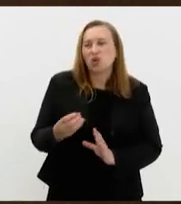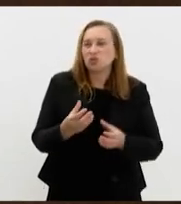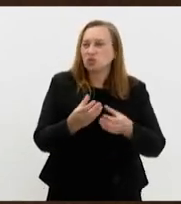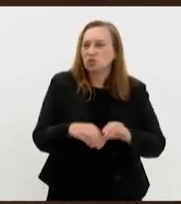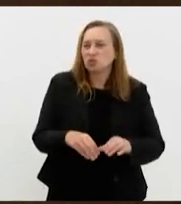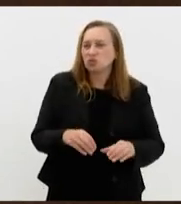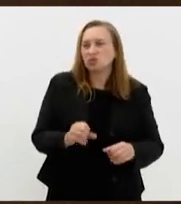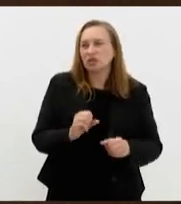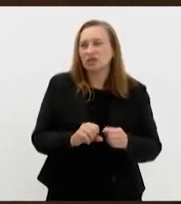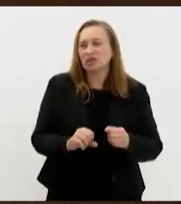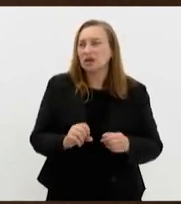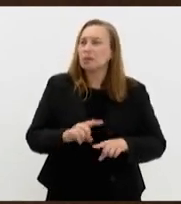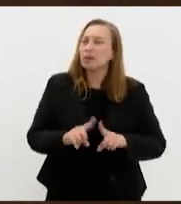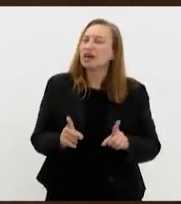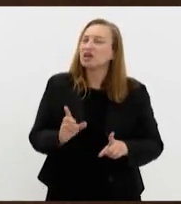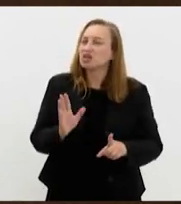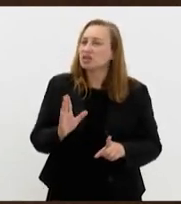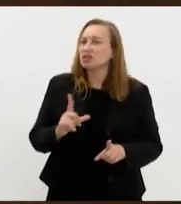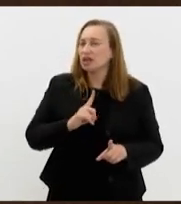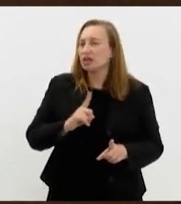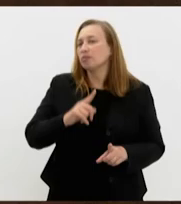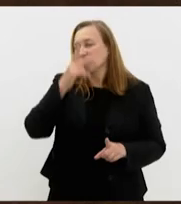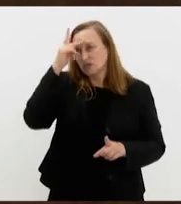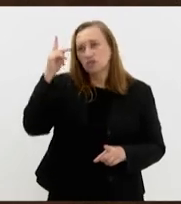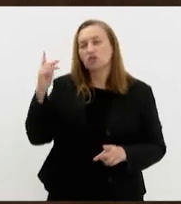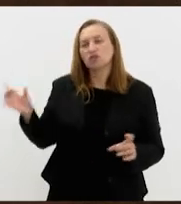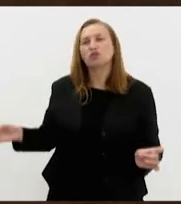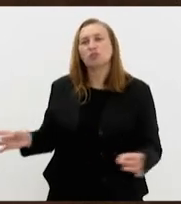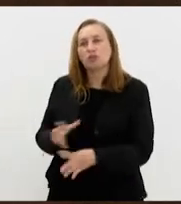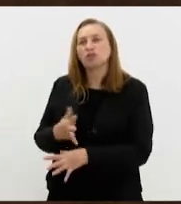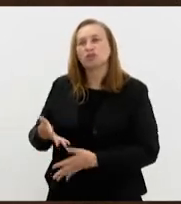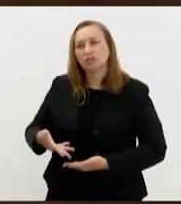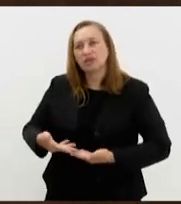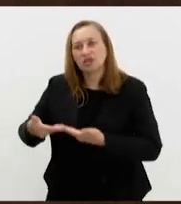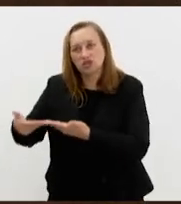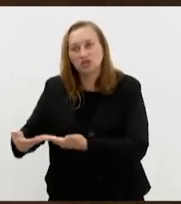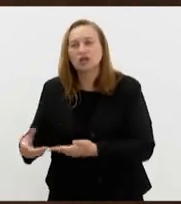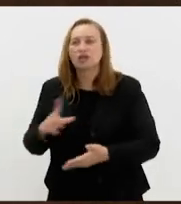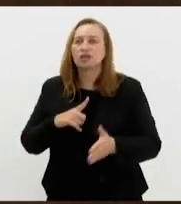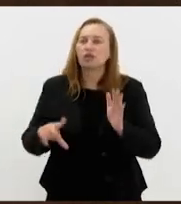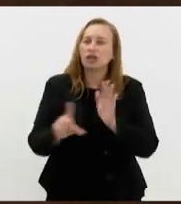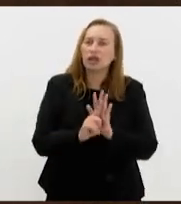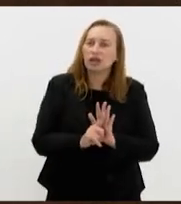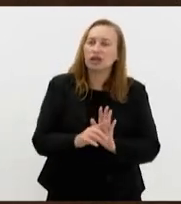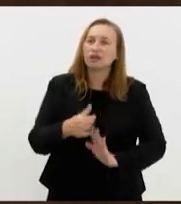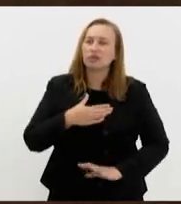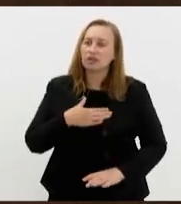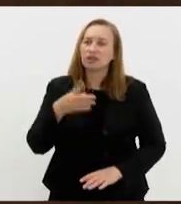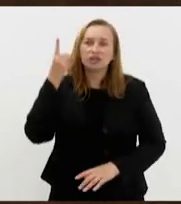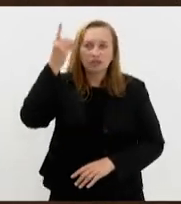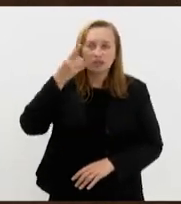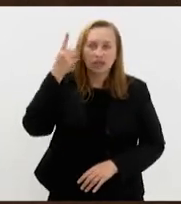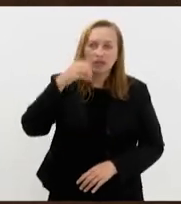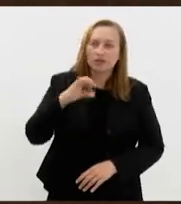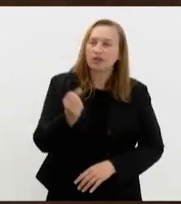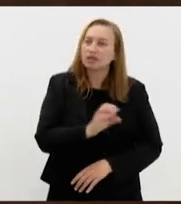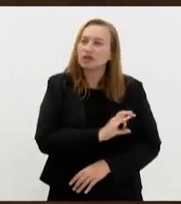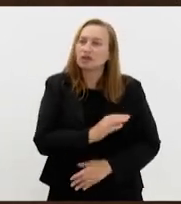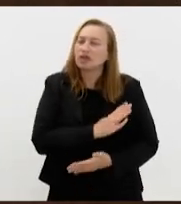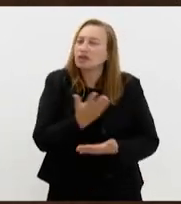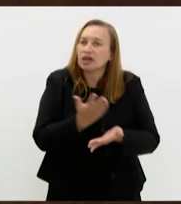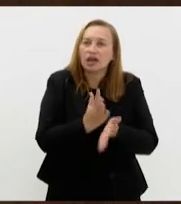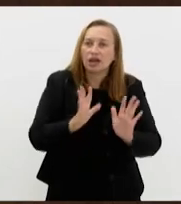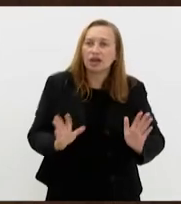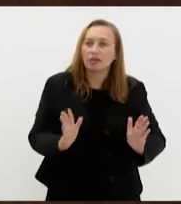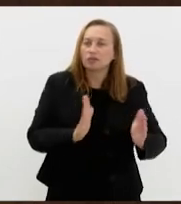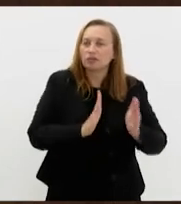concursos com pessoas aptas a serem chamadas. Existe uma lei de autoria minha, da deputada Marta Rocha, que acaba com a cláusula